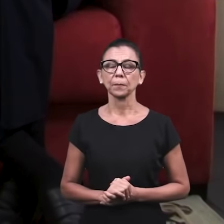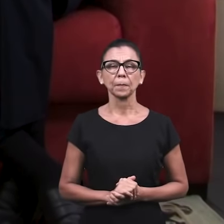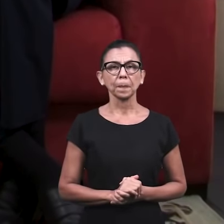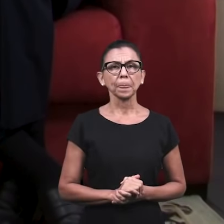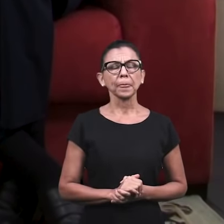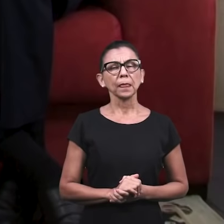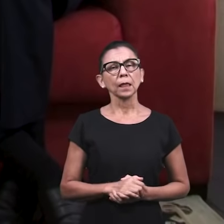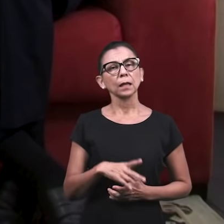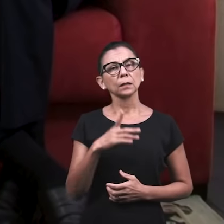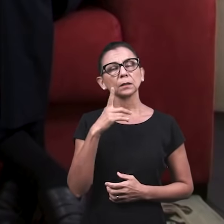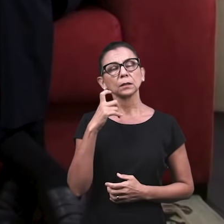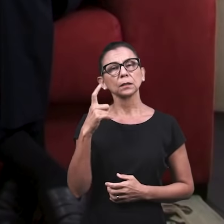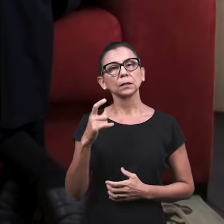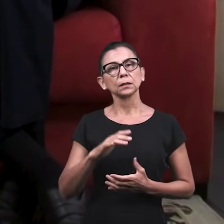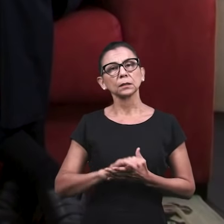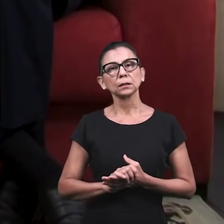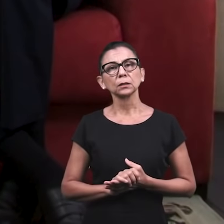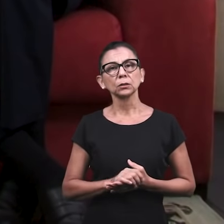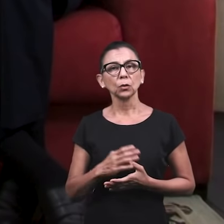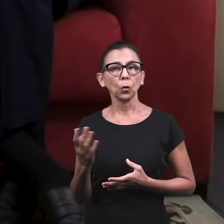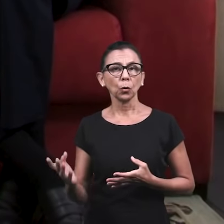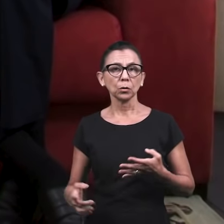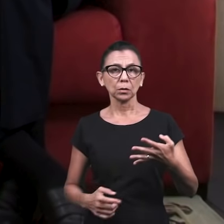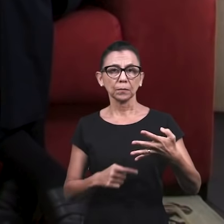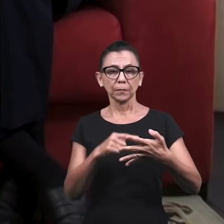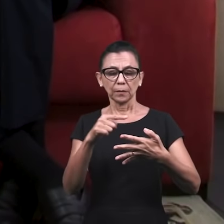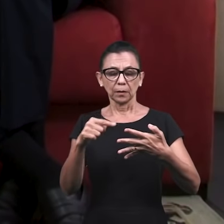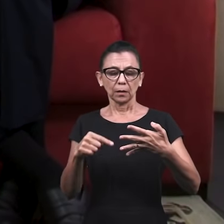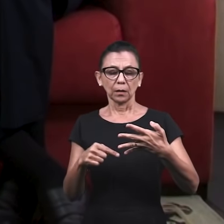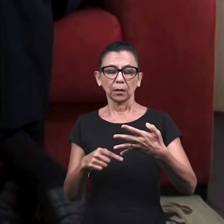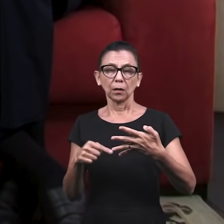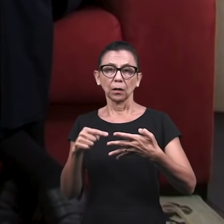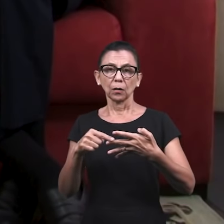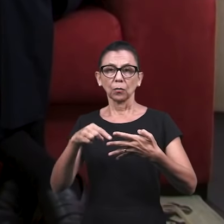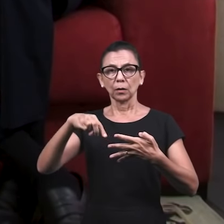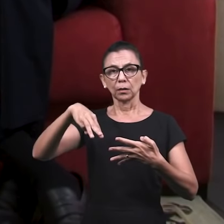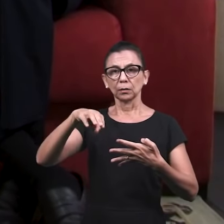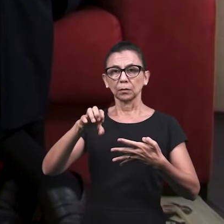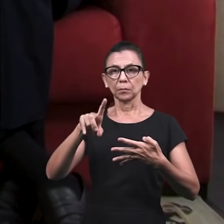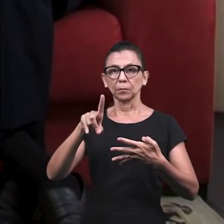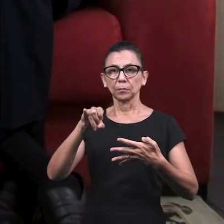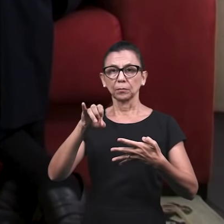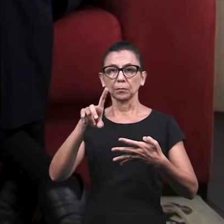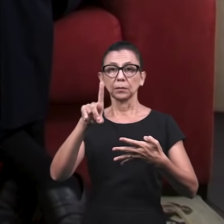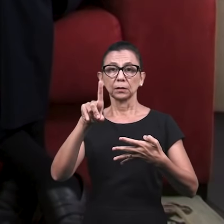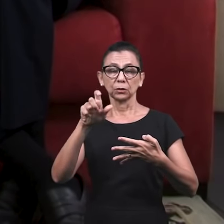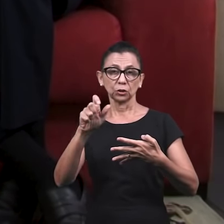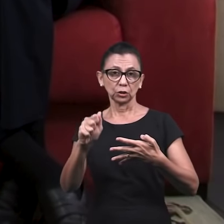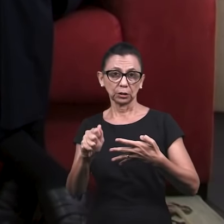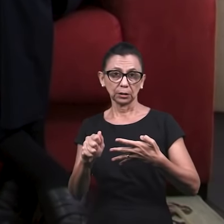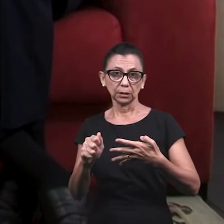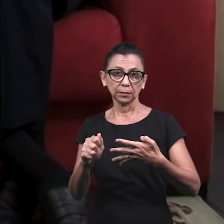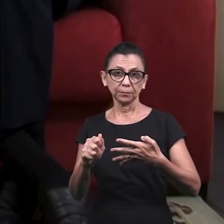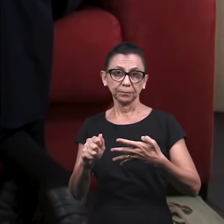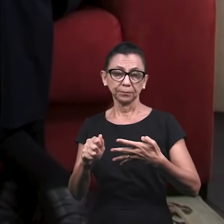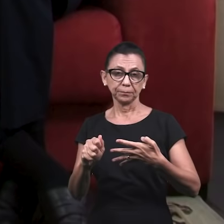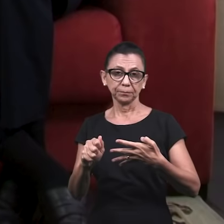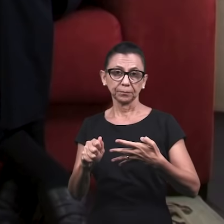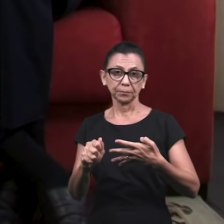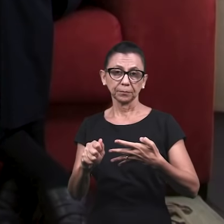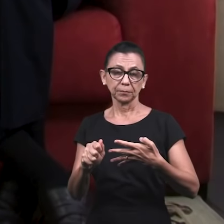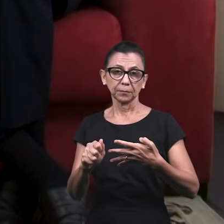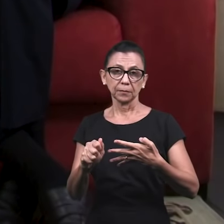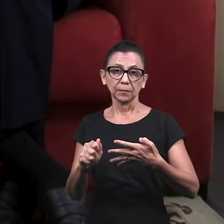fez sobre a quarta medida, que para nós hoje entendemos didaticamente que fala da operação do Espírito Santo ou da ausência